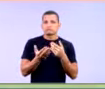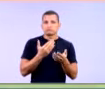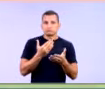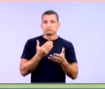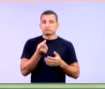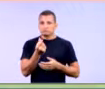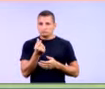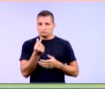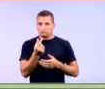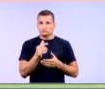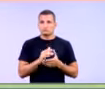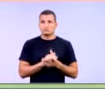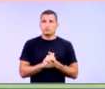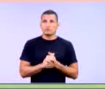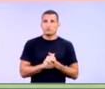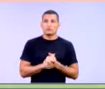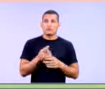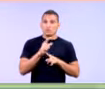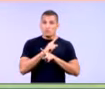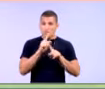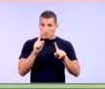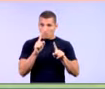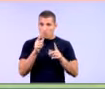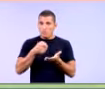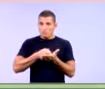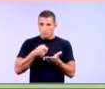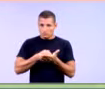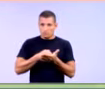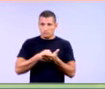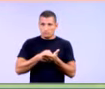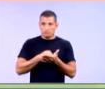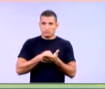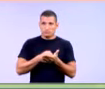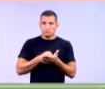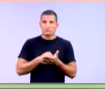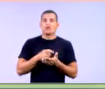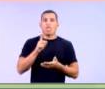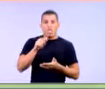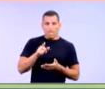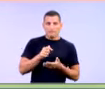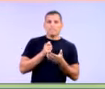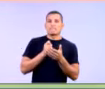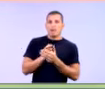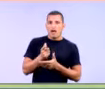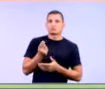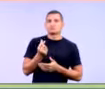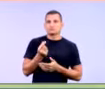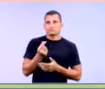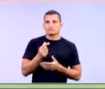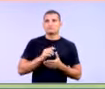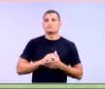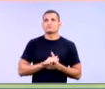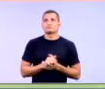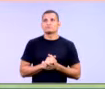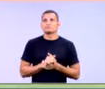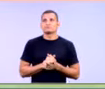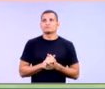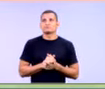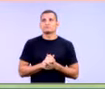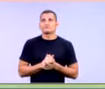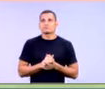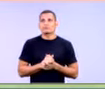remuneração. Então, o não obrigatório, ele é pago. Engraçado isso, né?